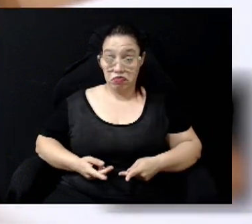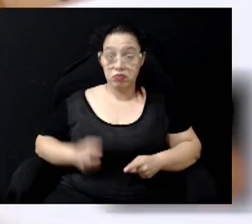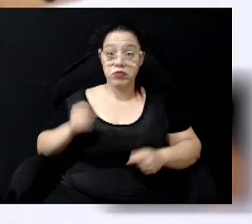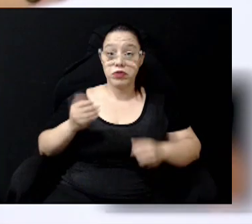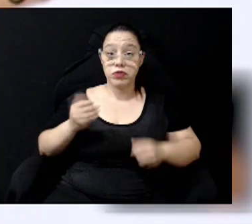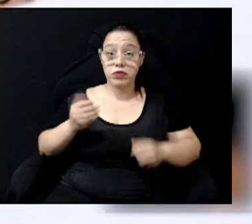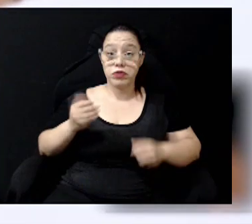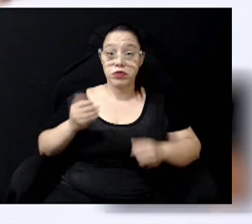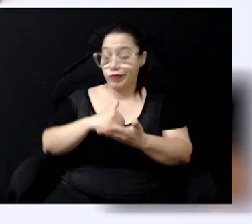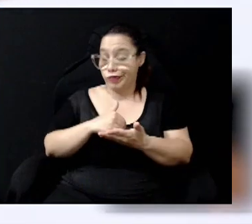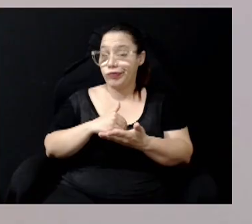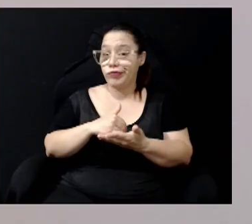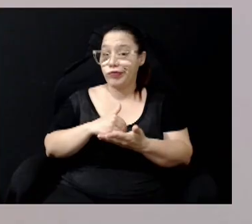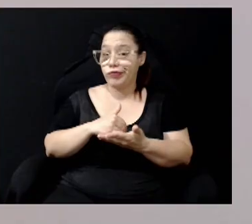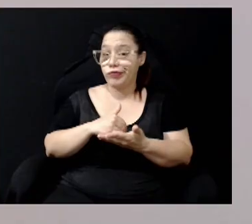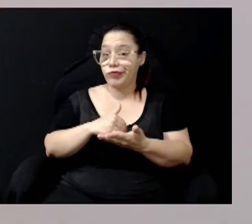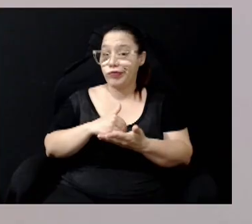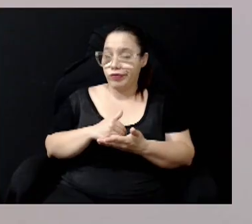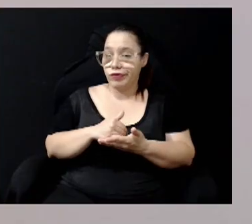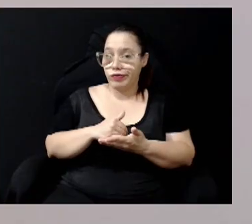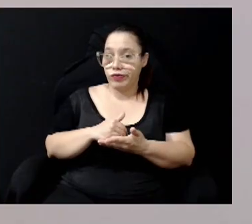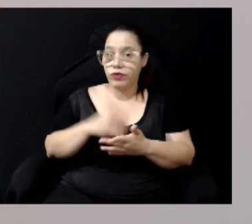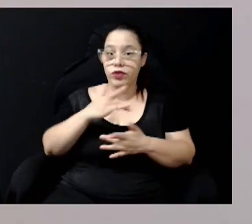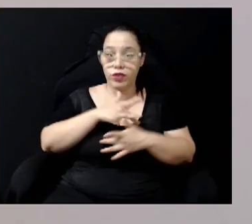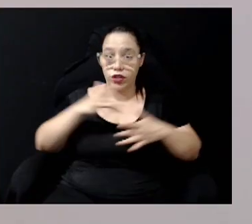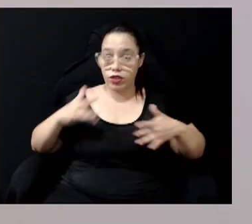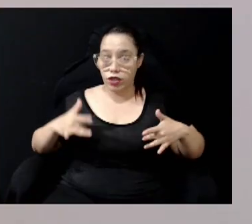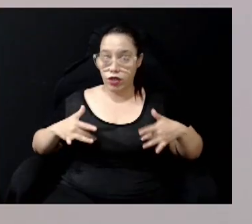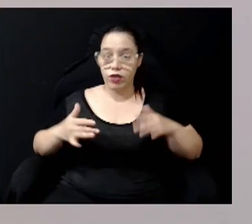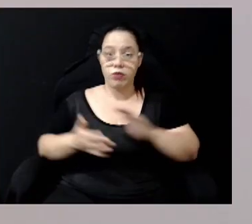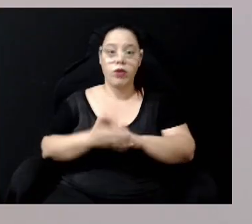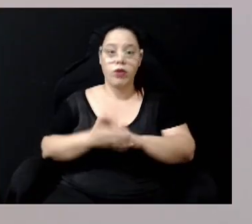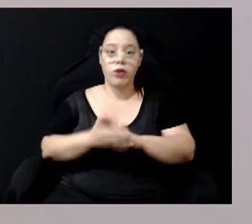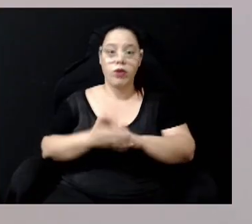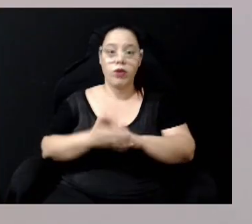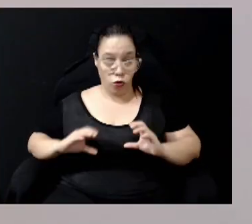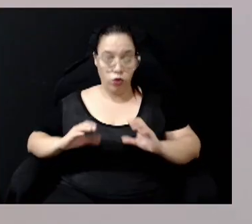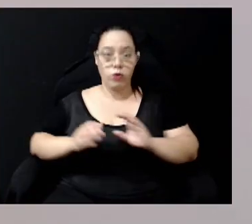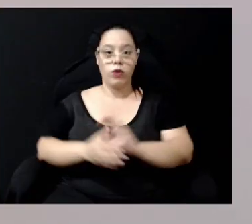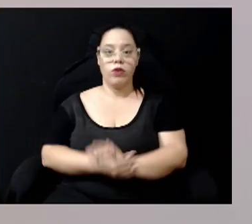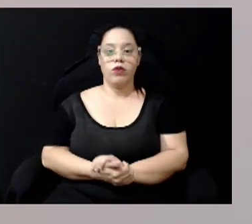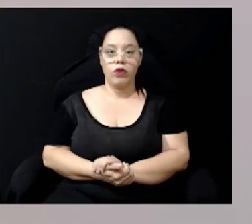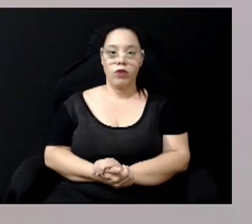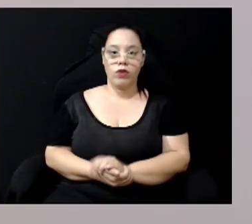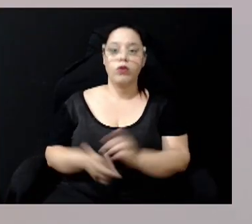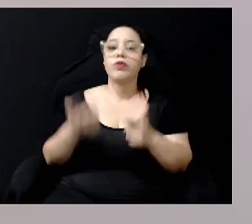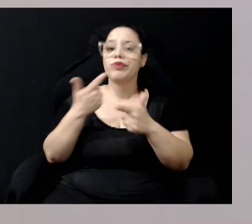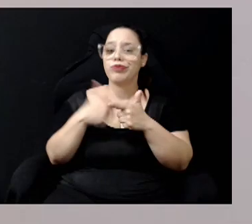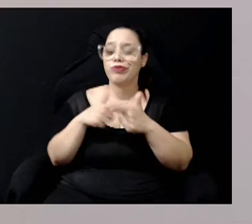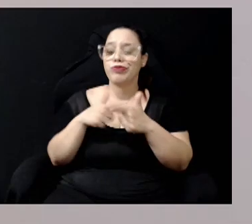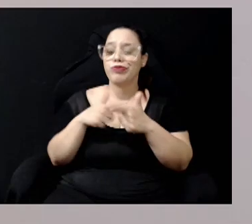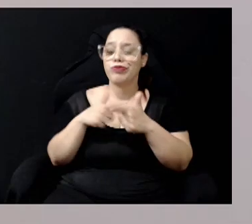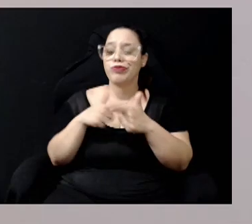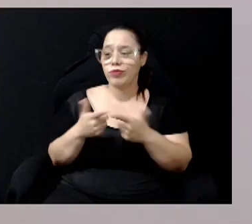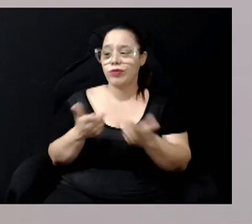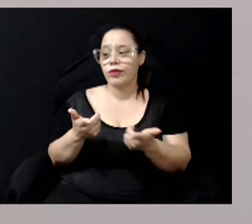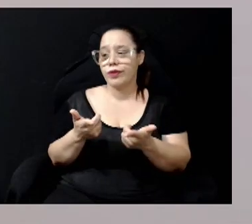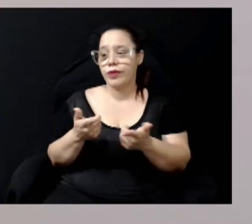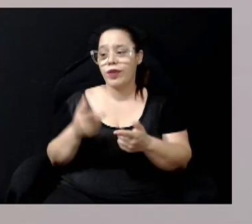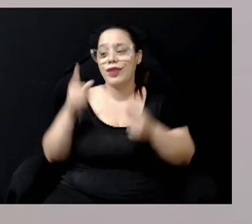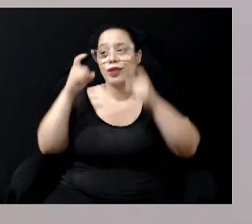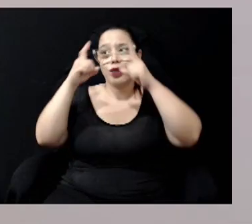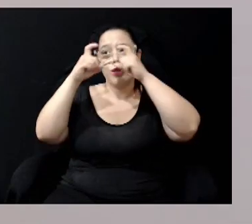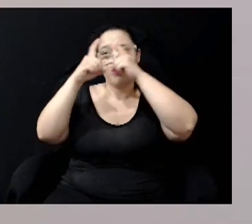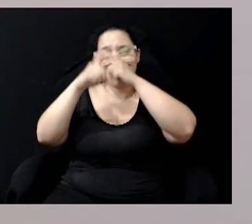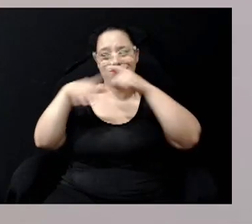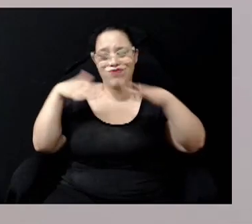questões de saúde, de comportamento, problemas que estão nos preocupando. Então, questões